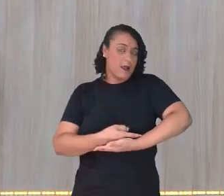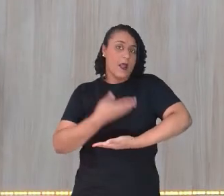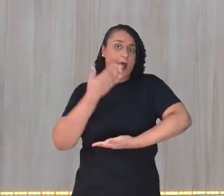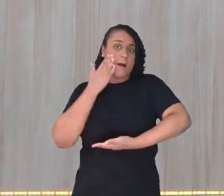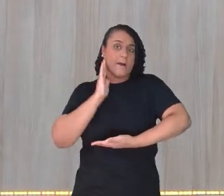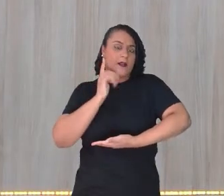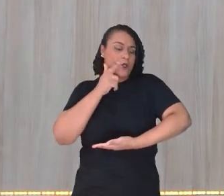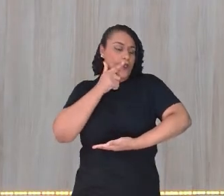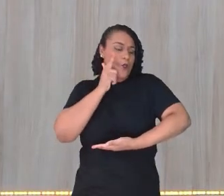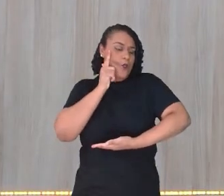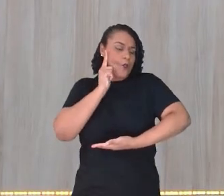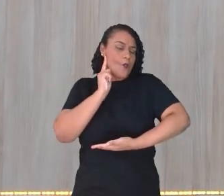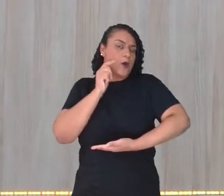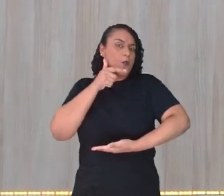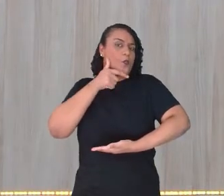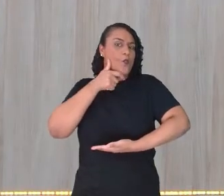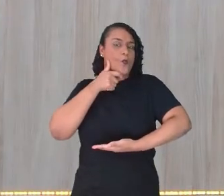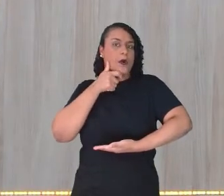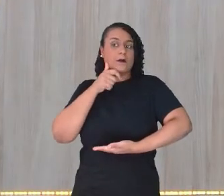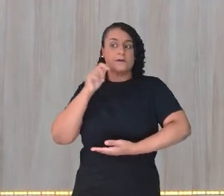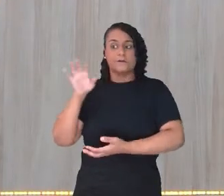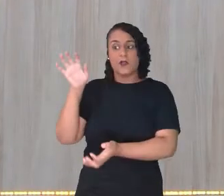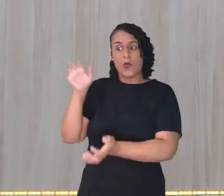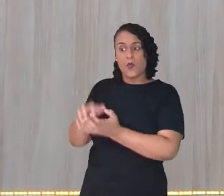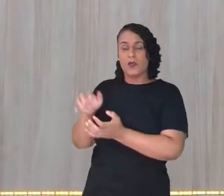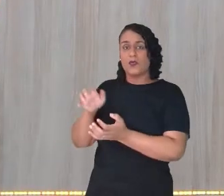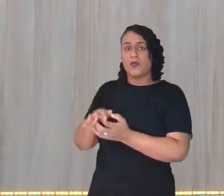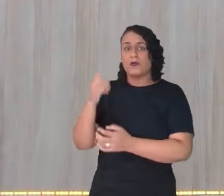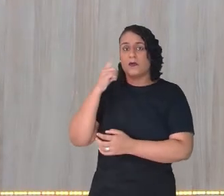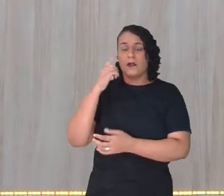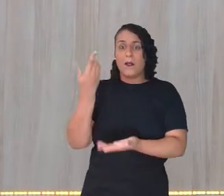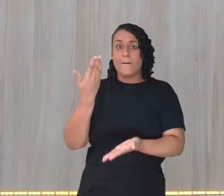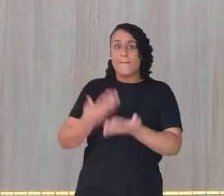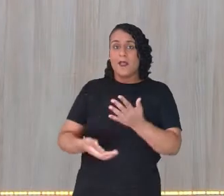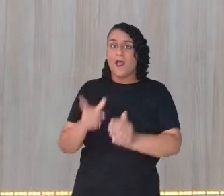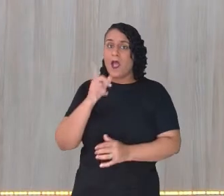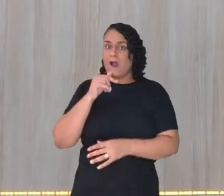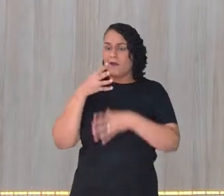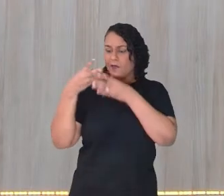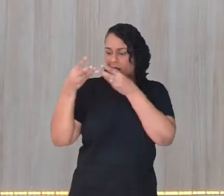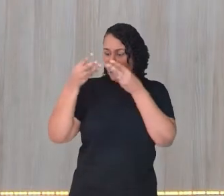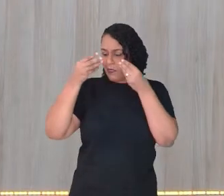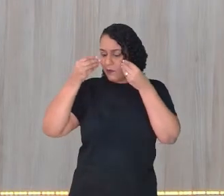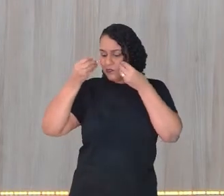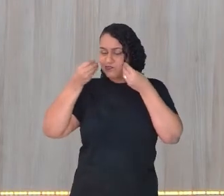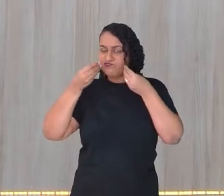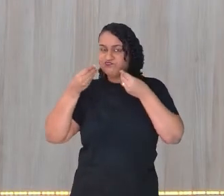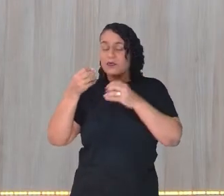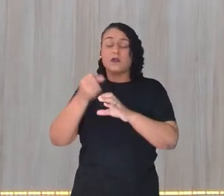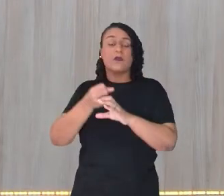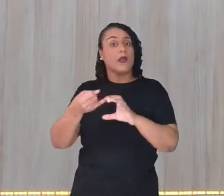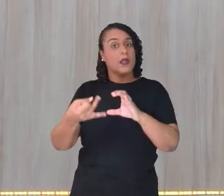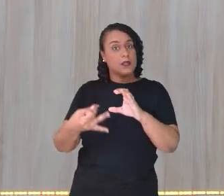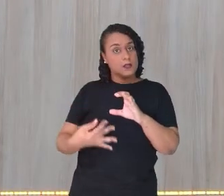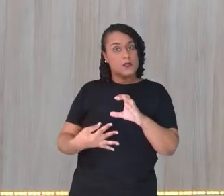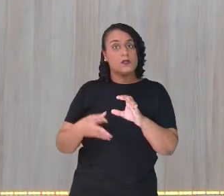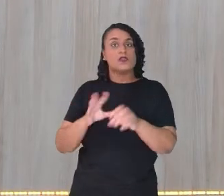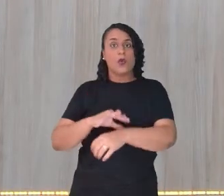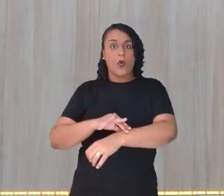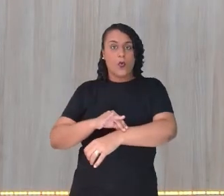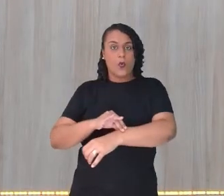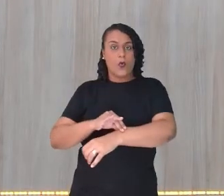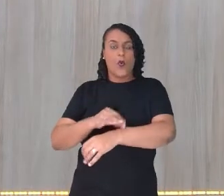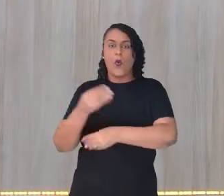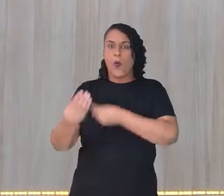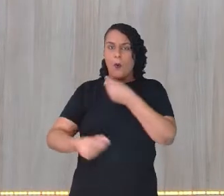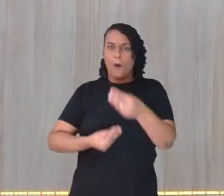ver que a pessoa começou a perder água e essa perda de água vai apresentar aí algumas características na firmeza da pele.